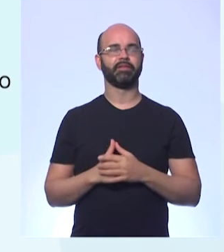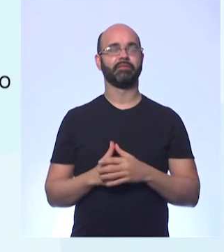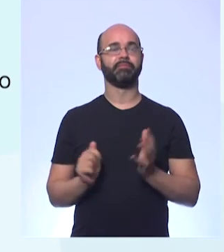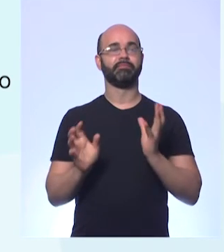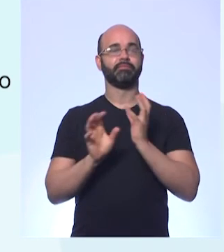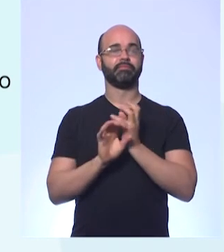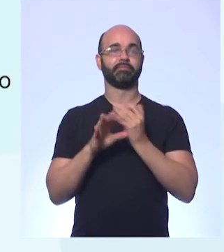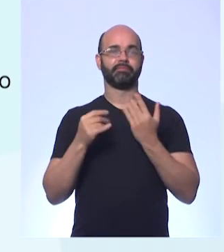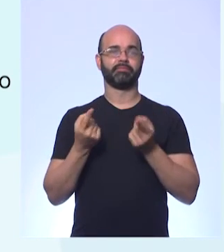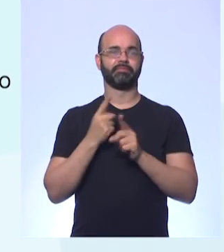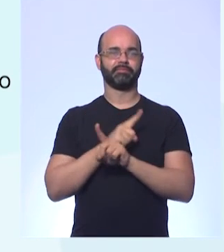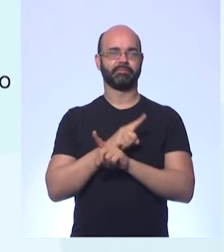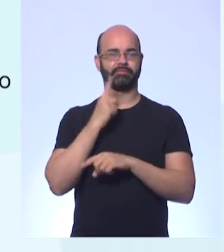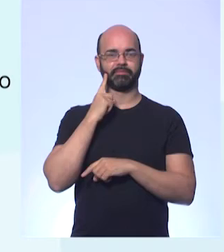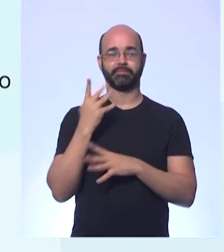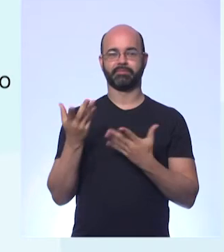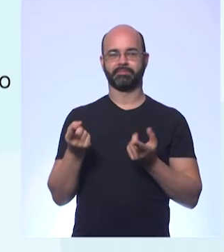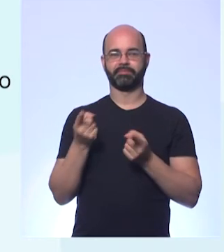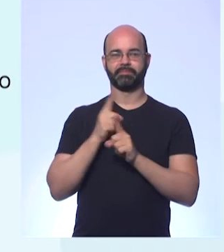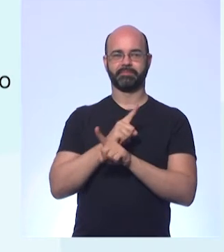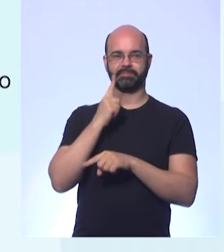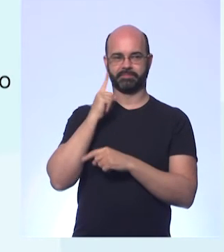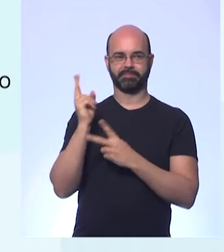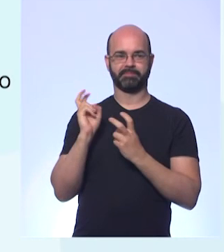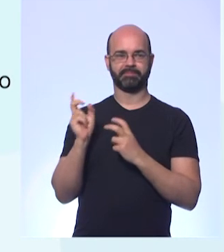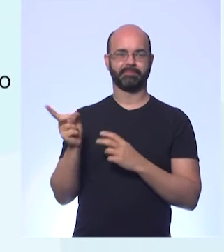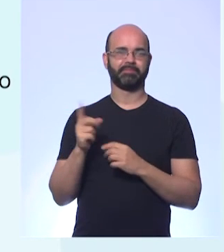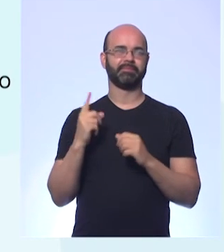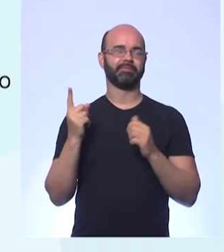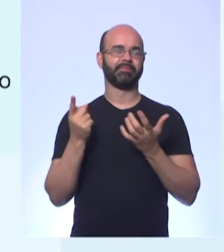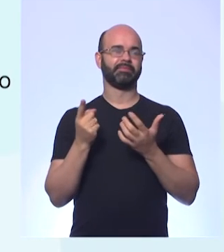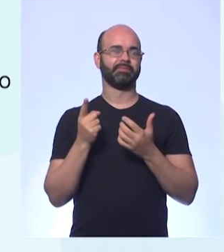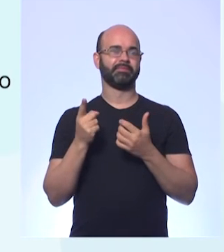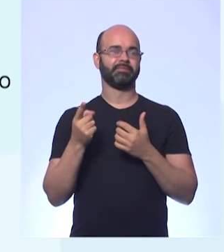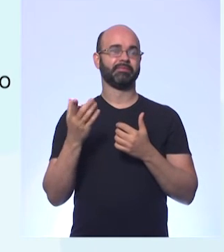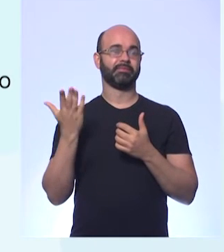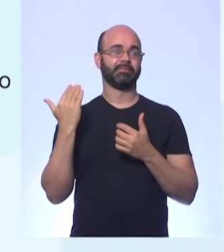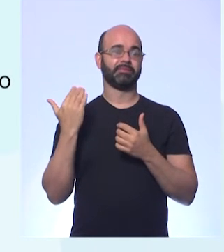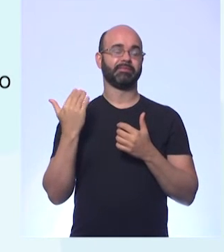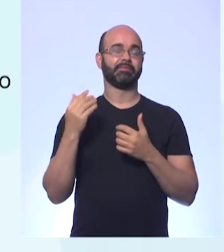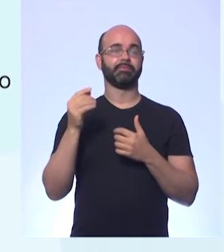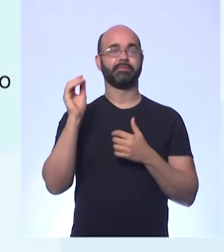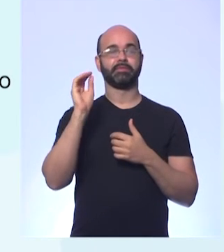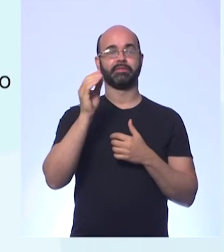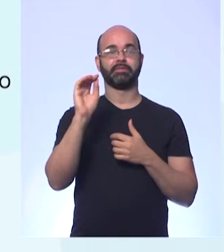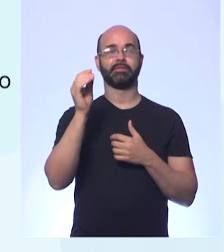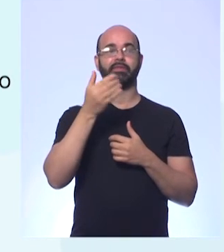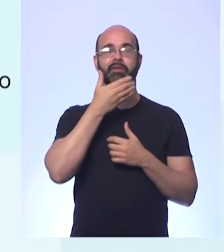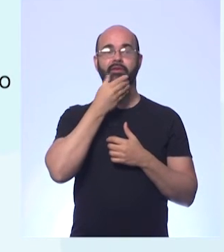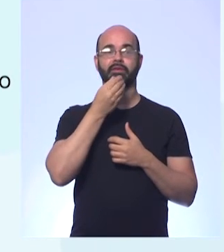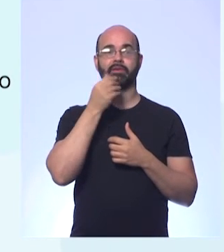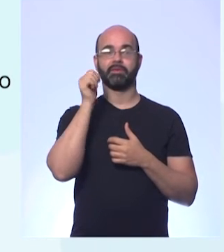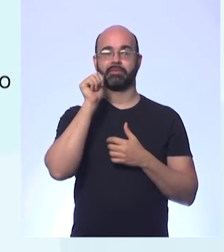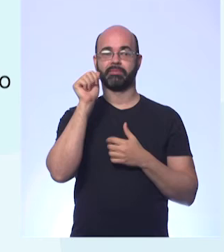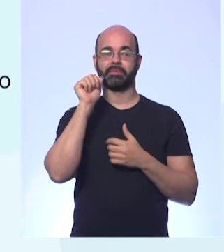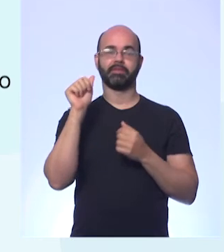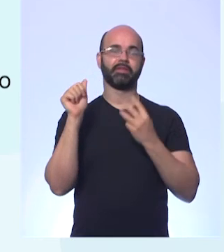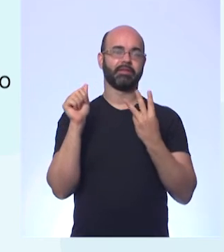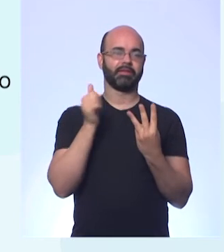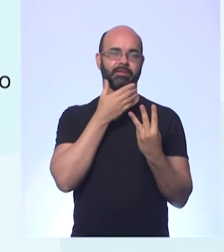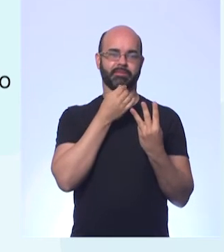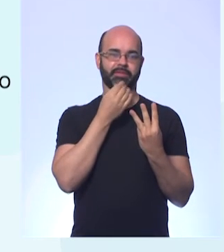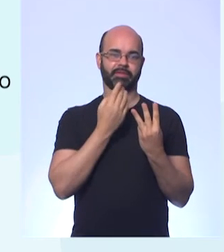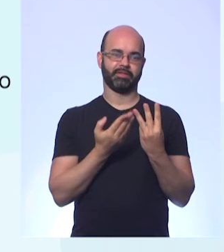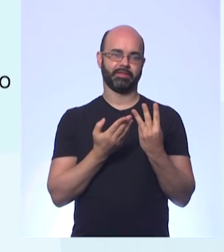o inverso. Veja que inverteu, né? Na primeira a gente tem para cada 4 meninas, 3 são meninos, né? E para